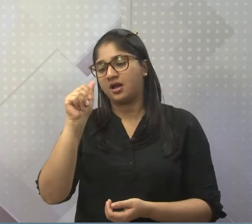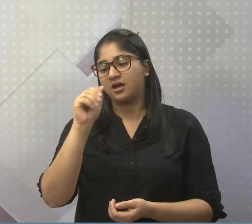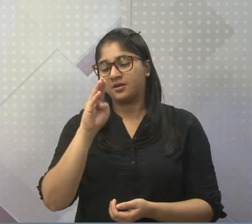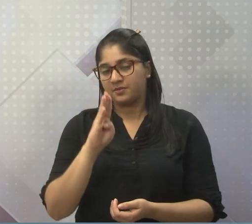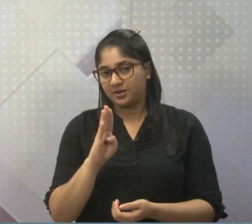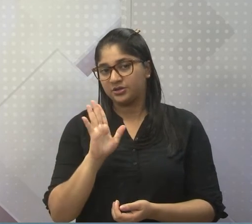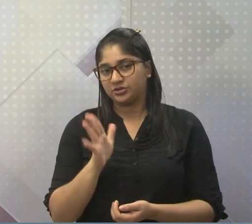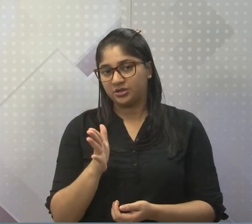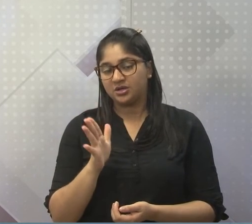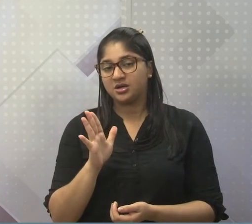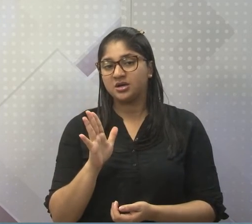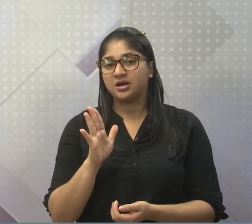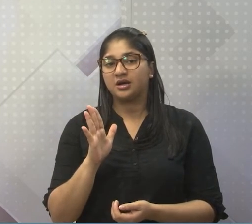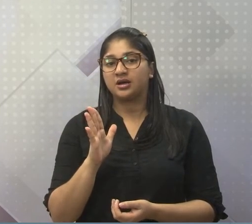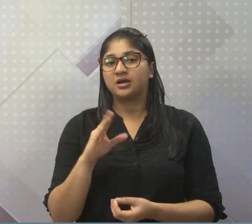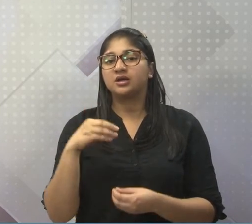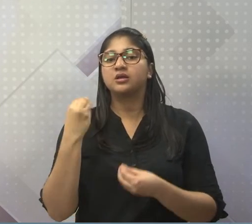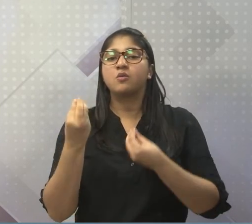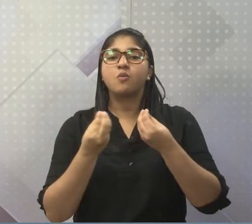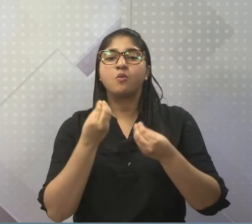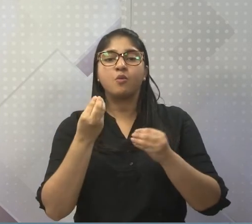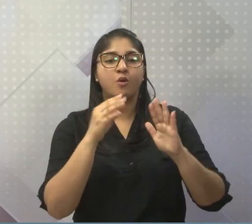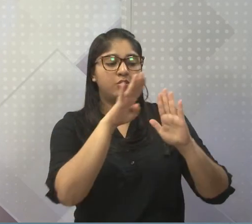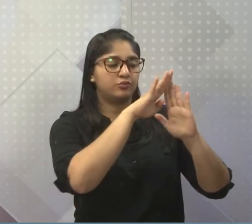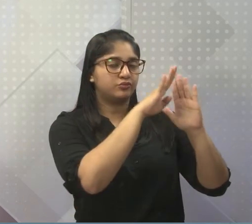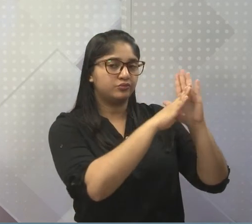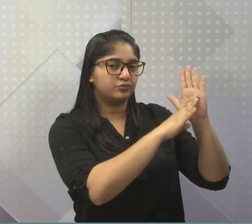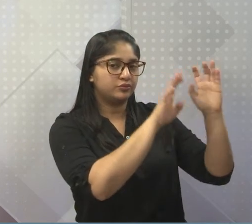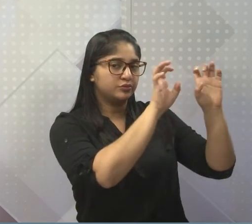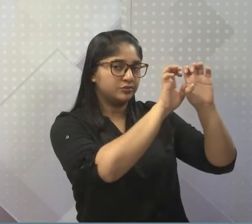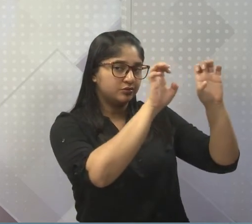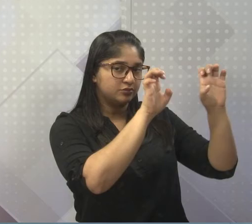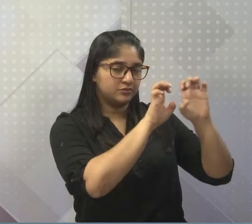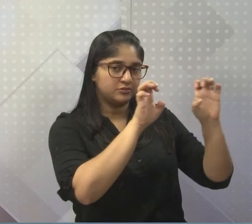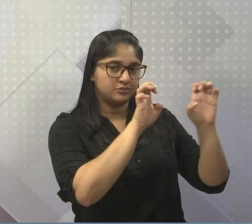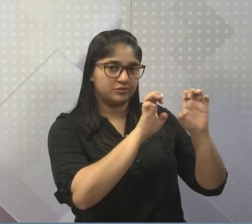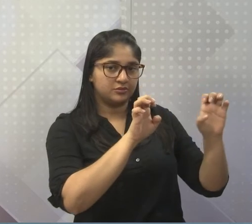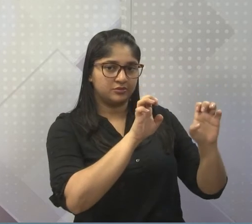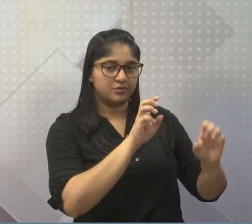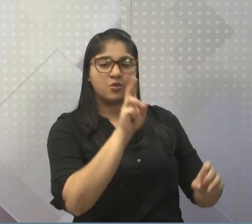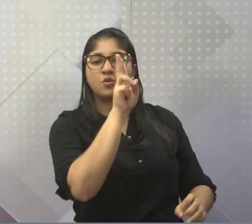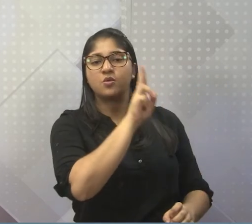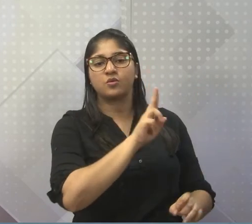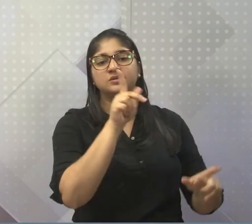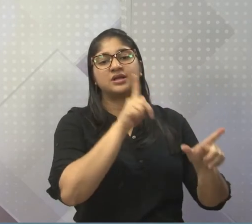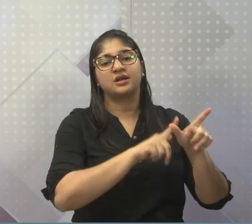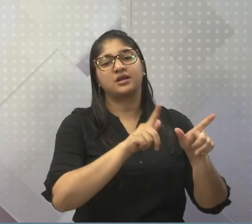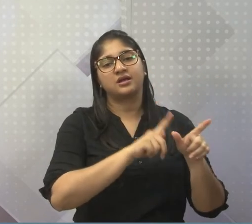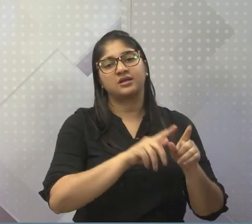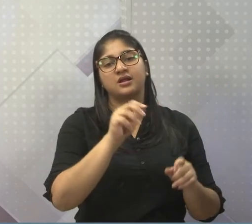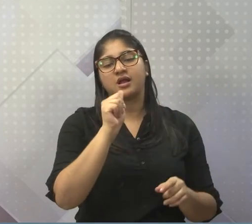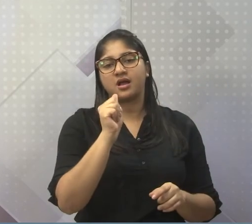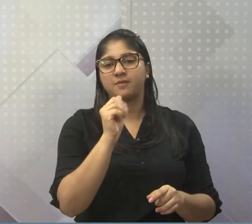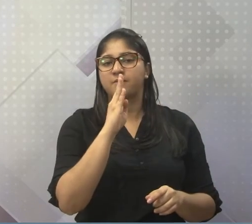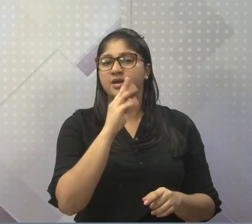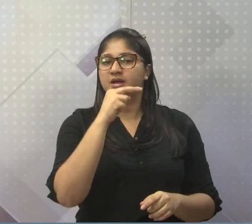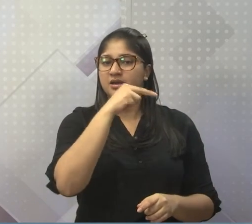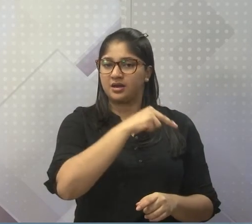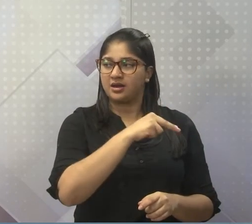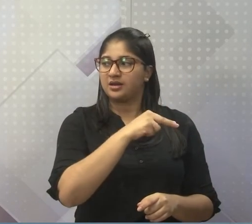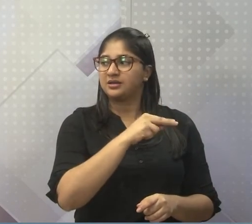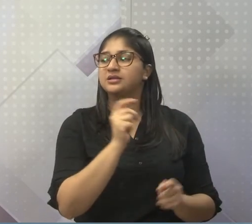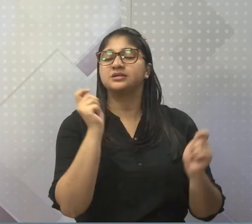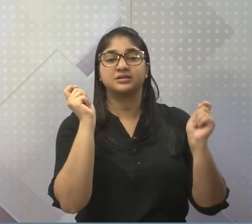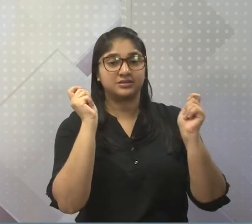B. Alguma dessas fórmulas usa A, B e N? A